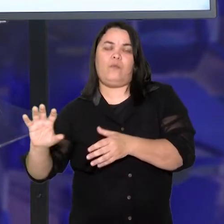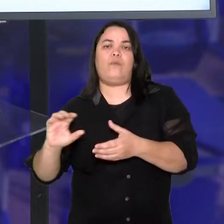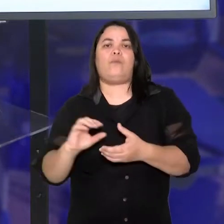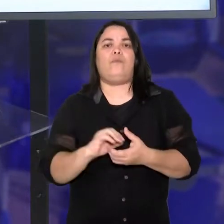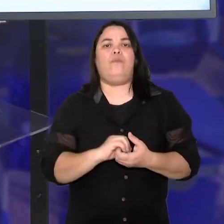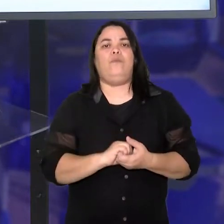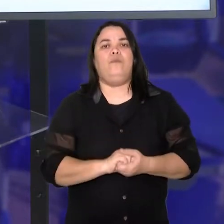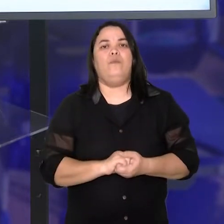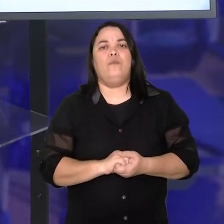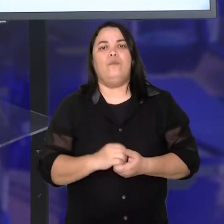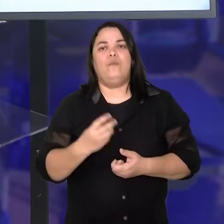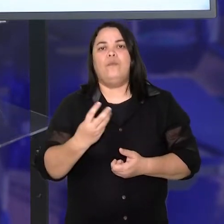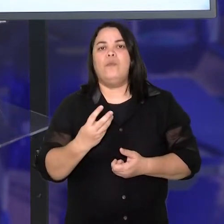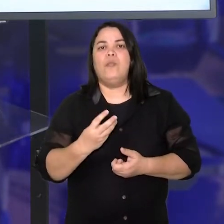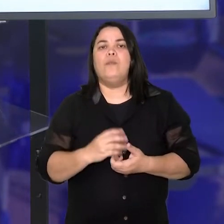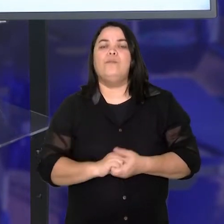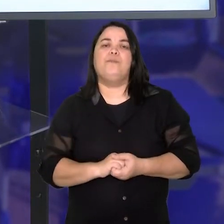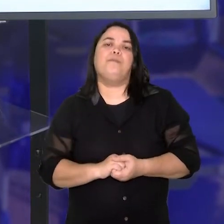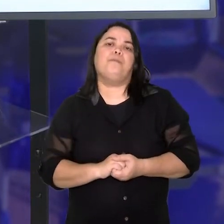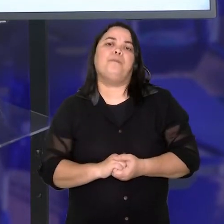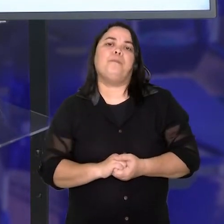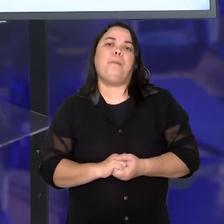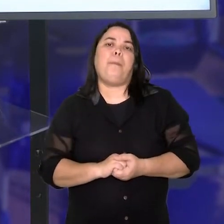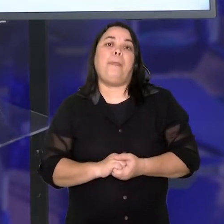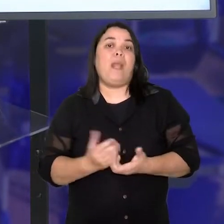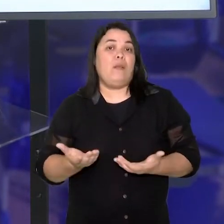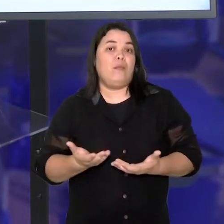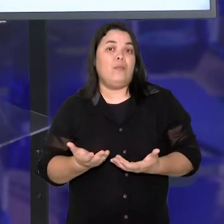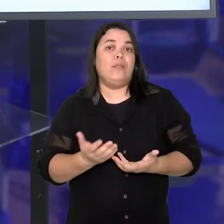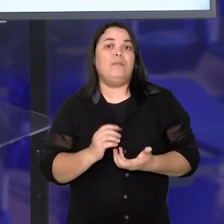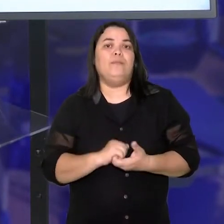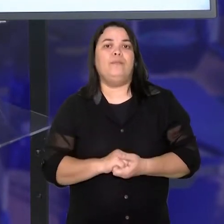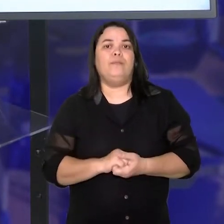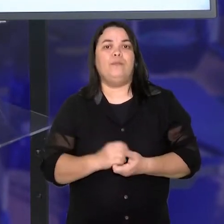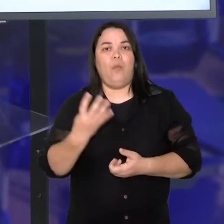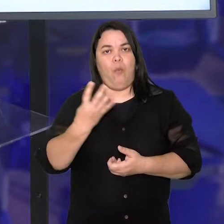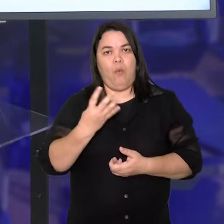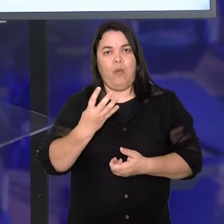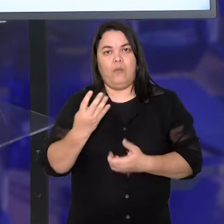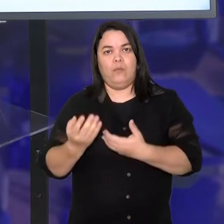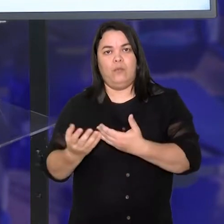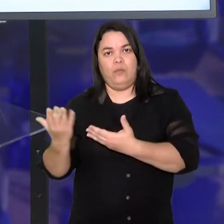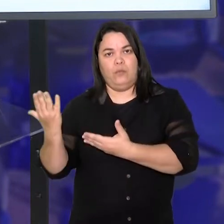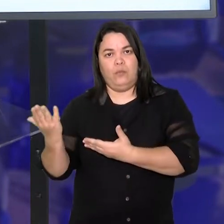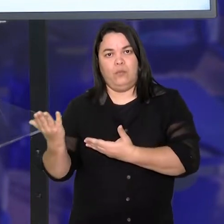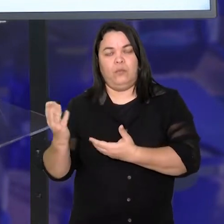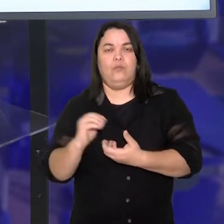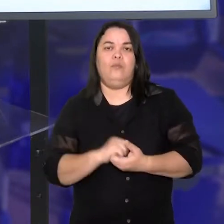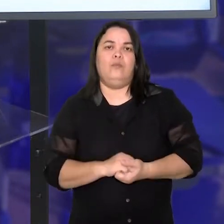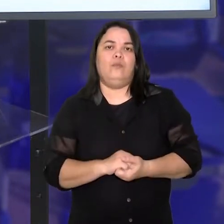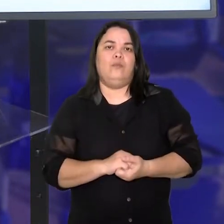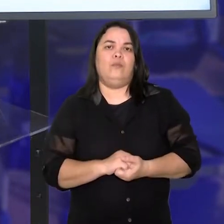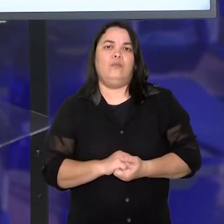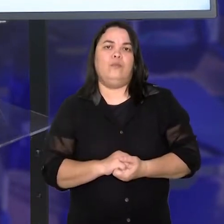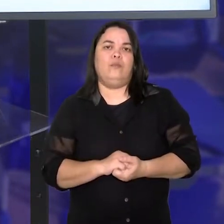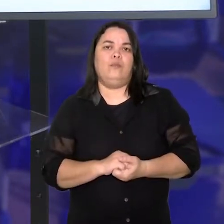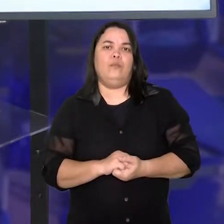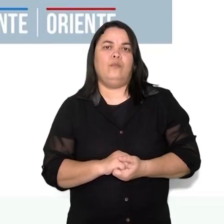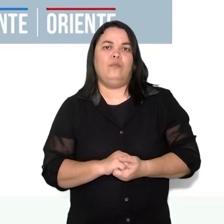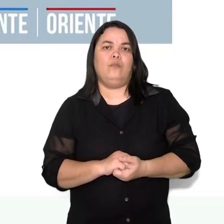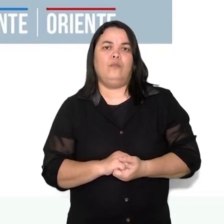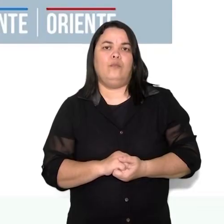Greenwich. Terceiro passo corrigido. Vamos agora, então, ao quarto passo, tá? Vamos corrigir o quarto